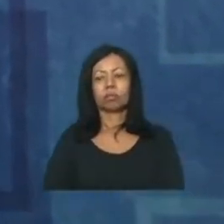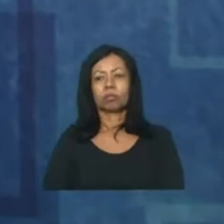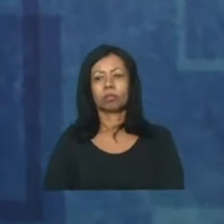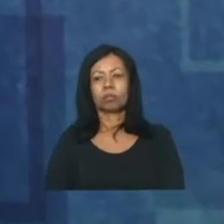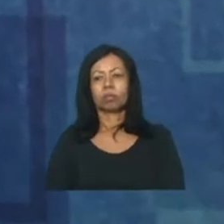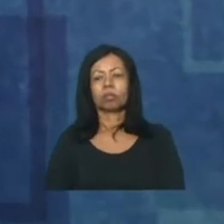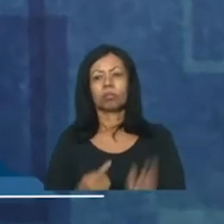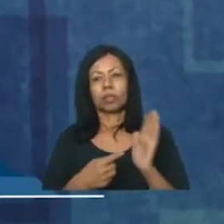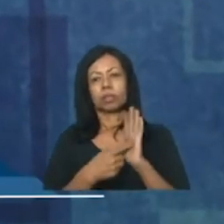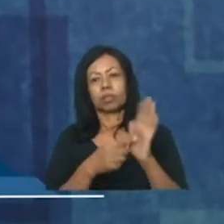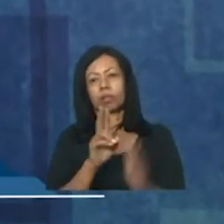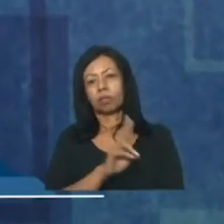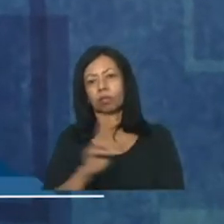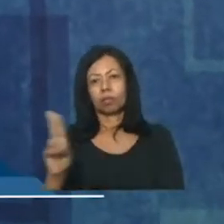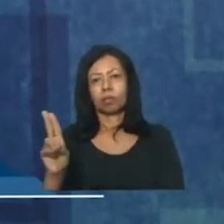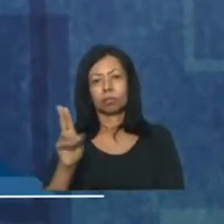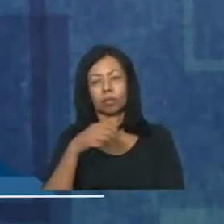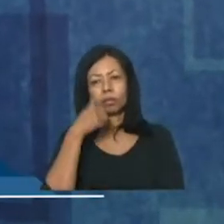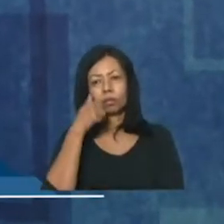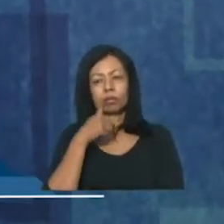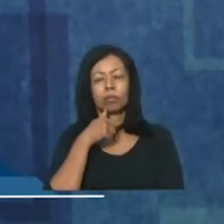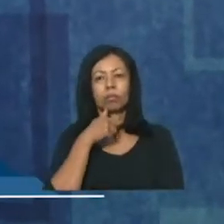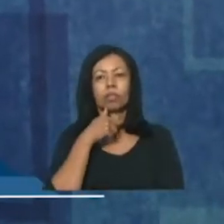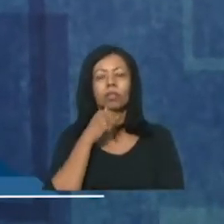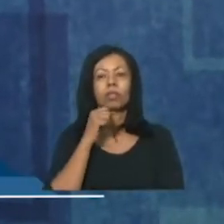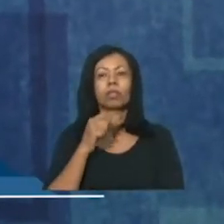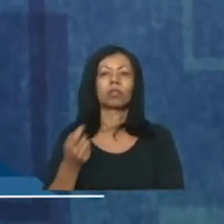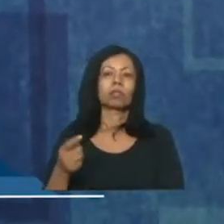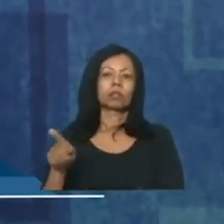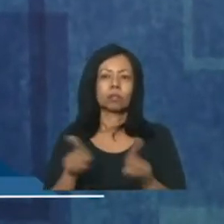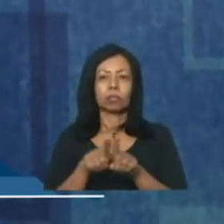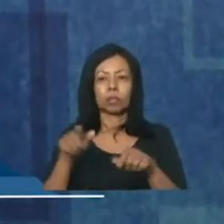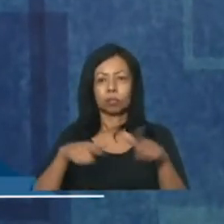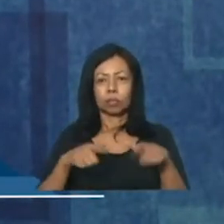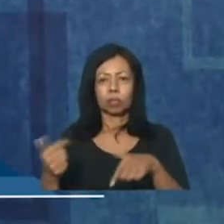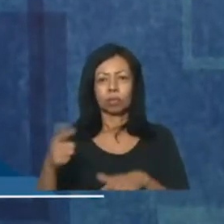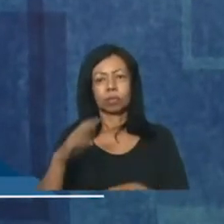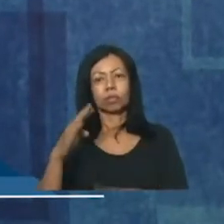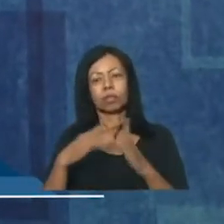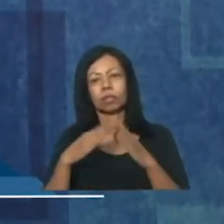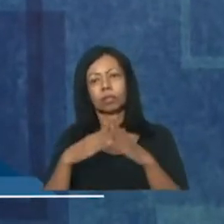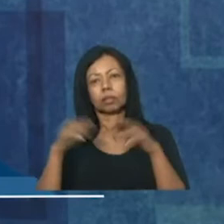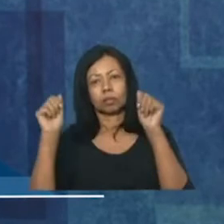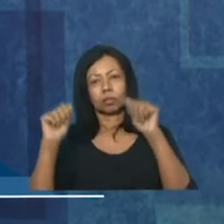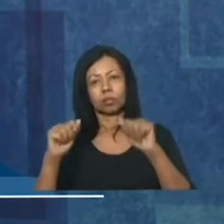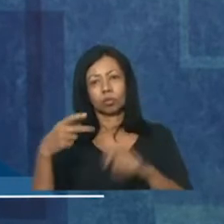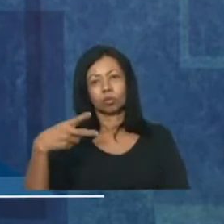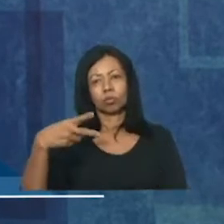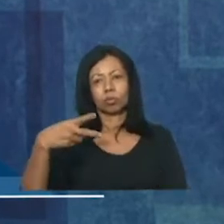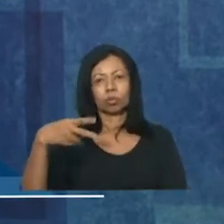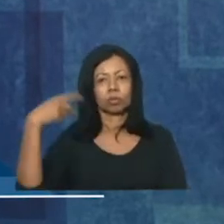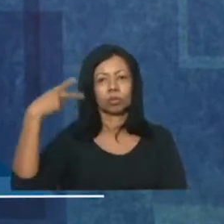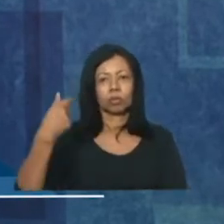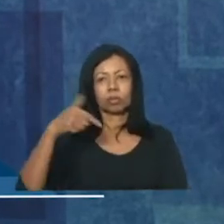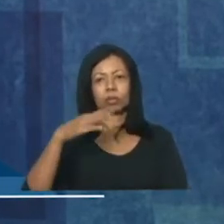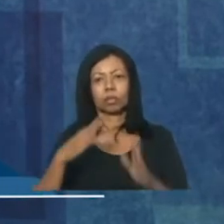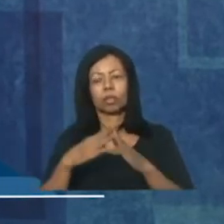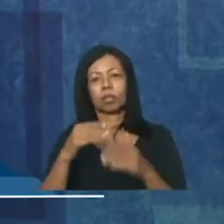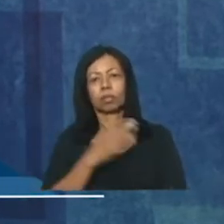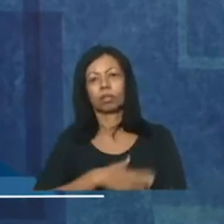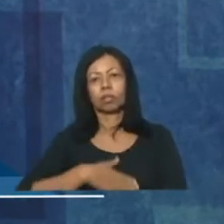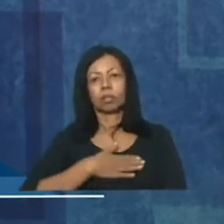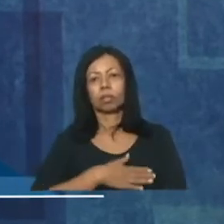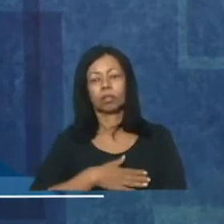também apresentar o nome da Mariângela, que foi assessora dessa casa de dois vereadores aqui, né? Sempre uma pessoa bem querida de todos, uma pessoa